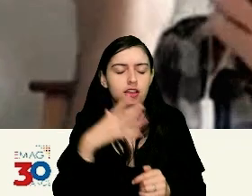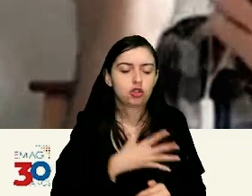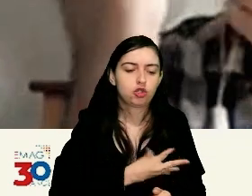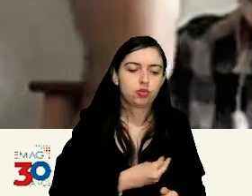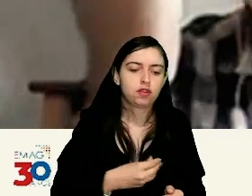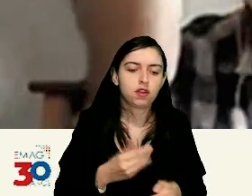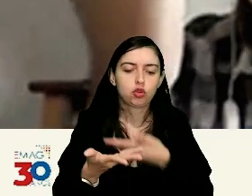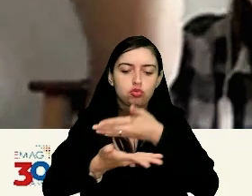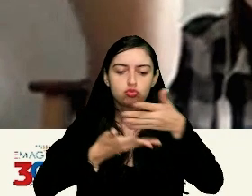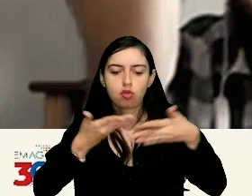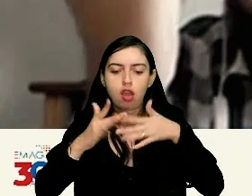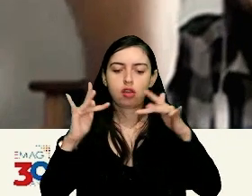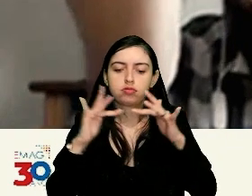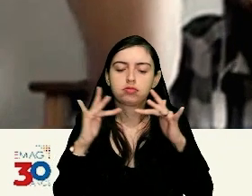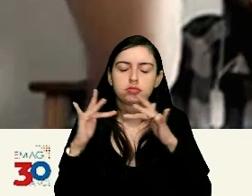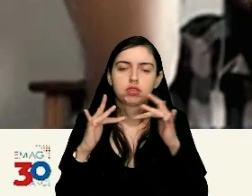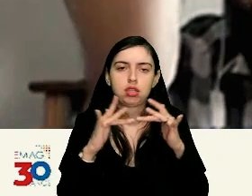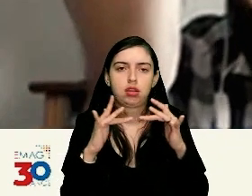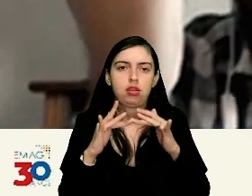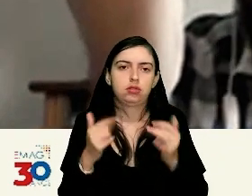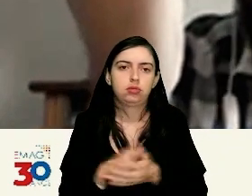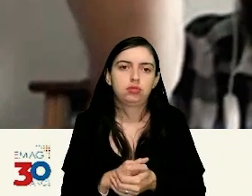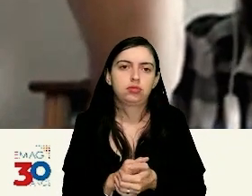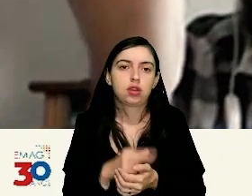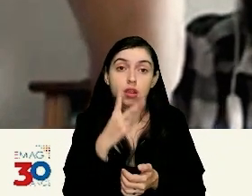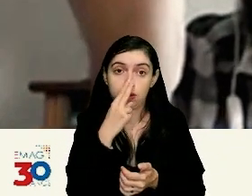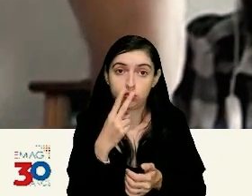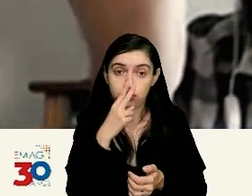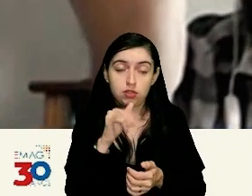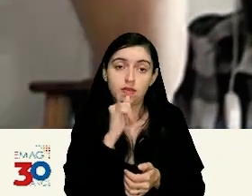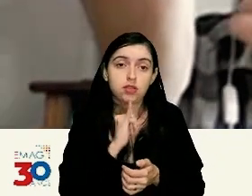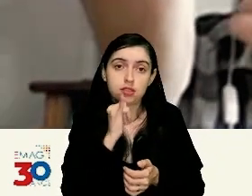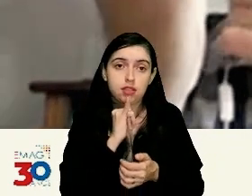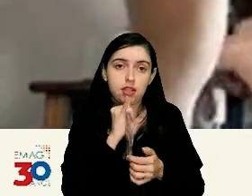Então, eu acho que é um exemplo de que